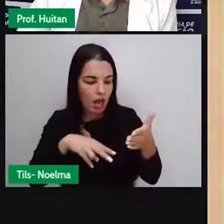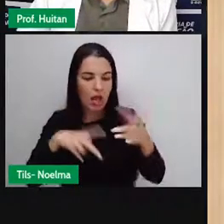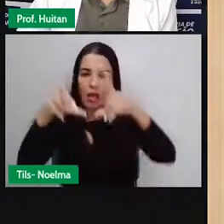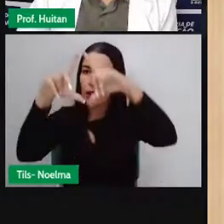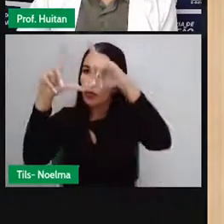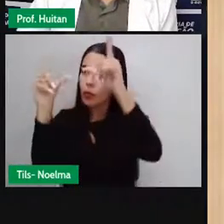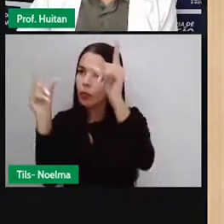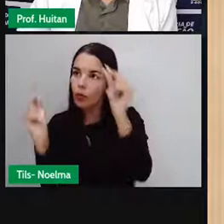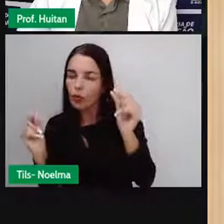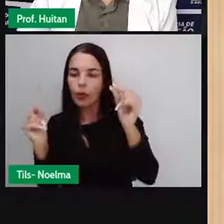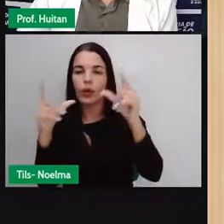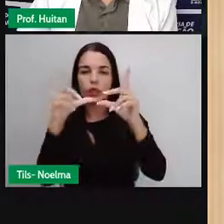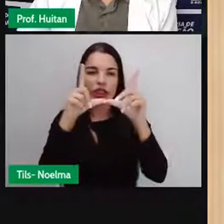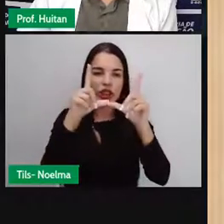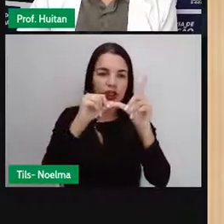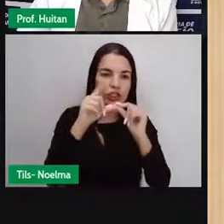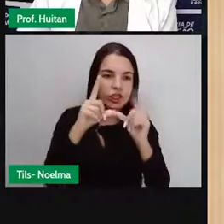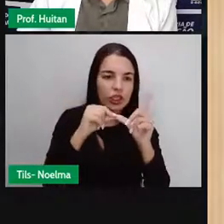navegar.